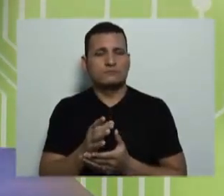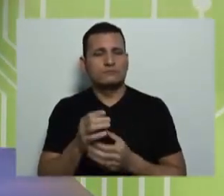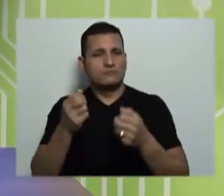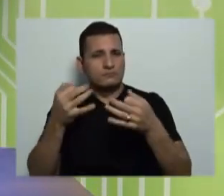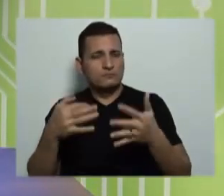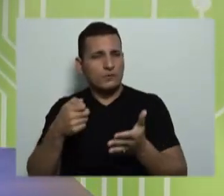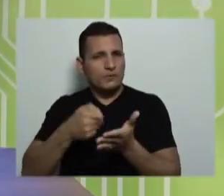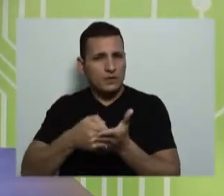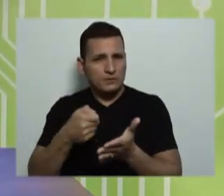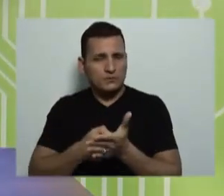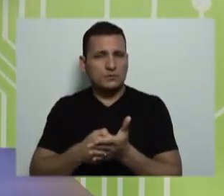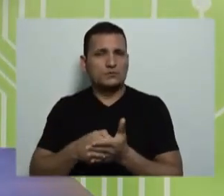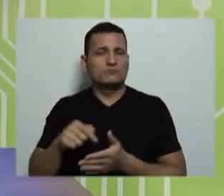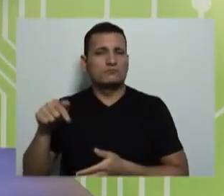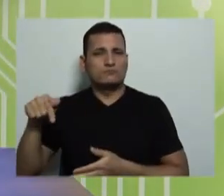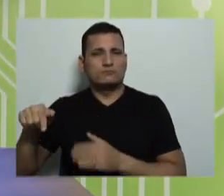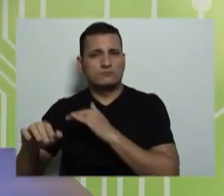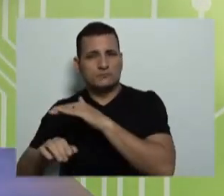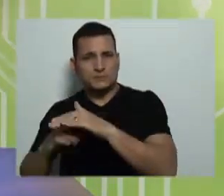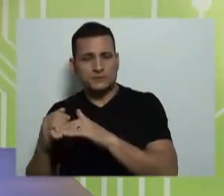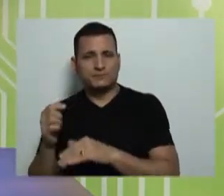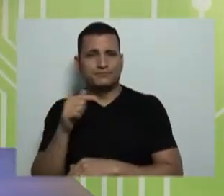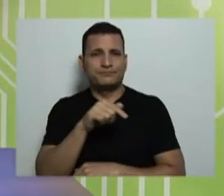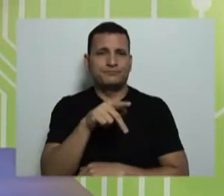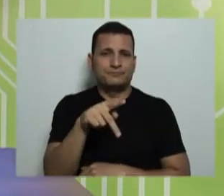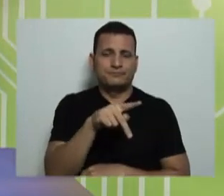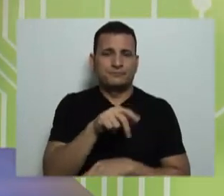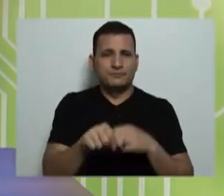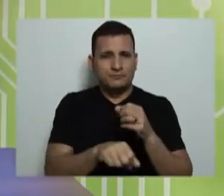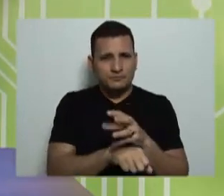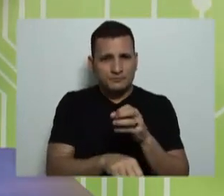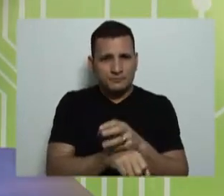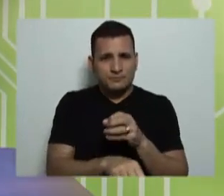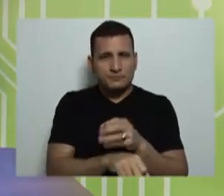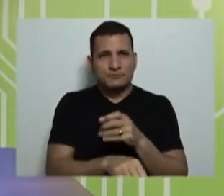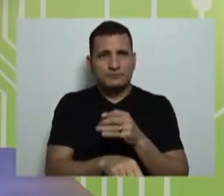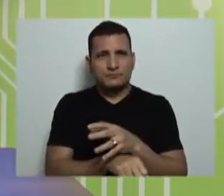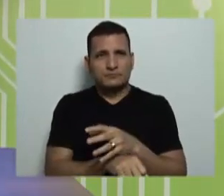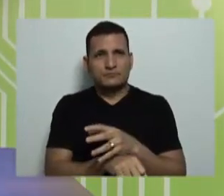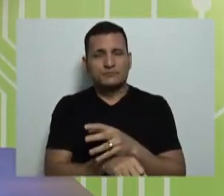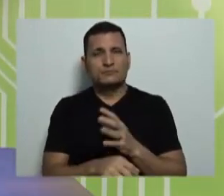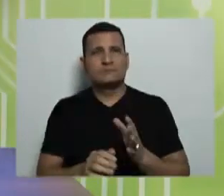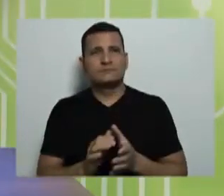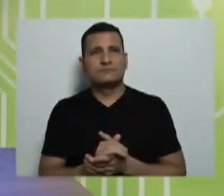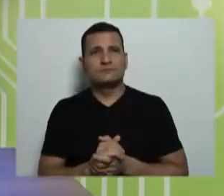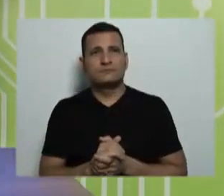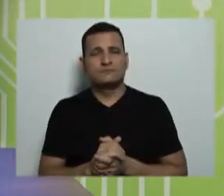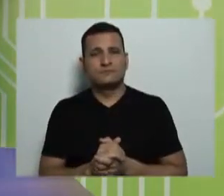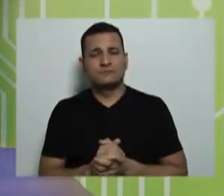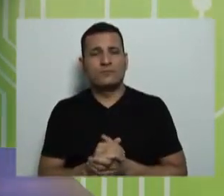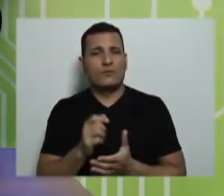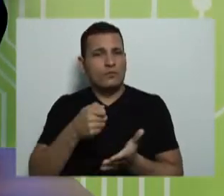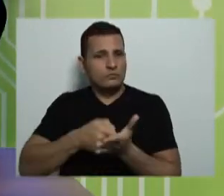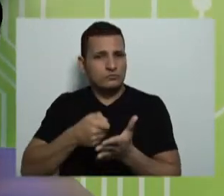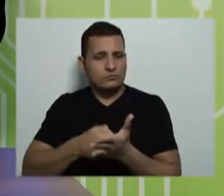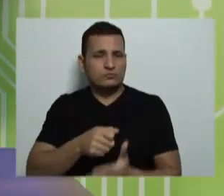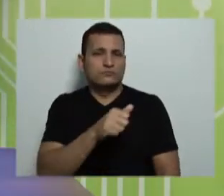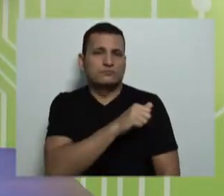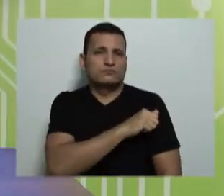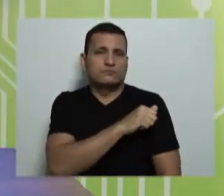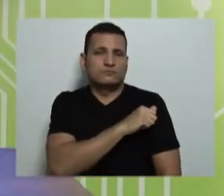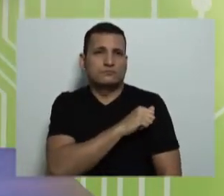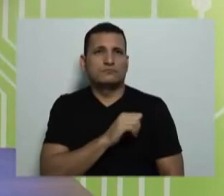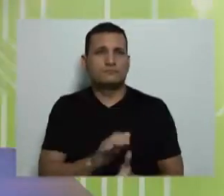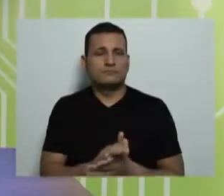concedente, do professor orientador, que muito nos ajuda e vai estar sendo o pivô desse estágio aí, e as obrigações do estudante.